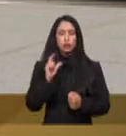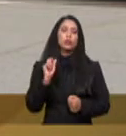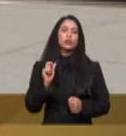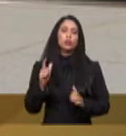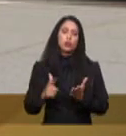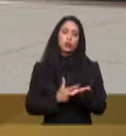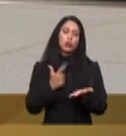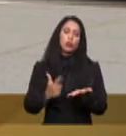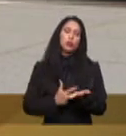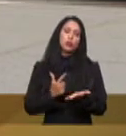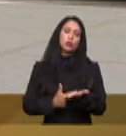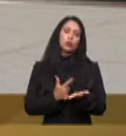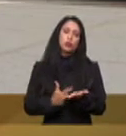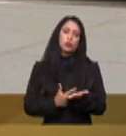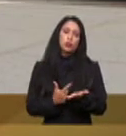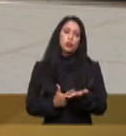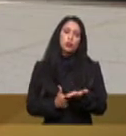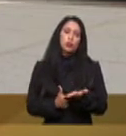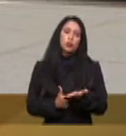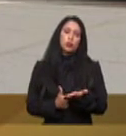John Yonagodber,